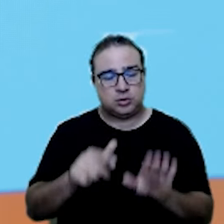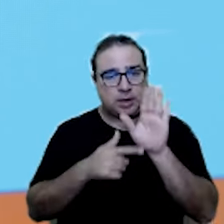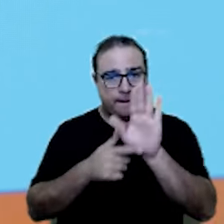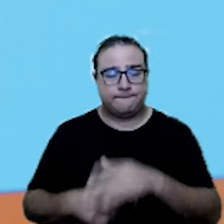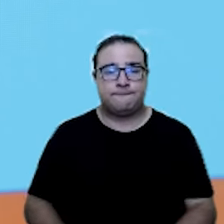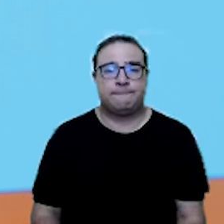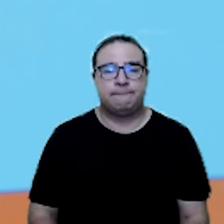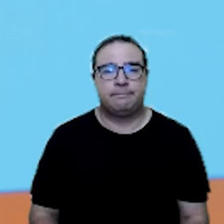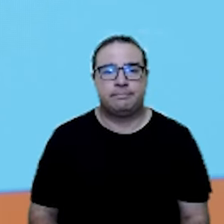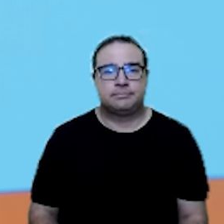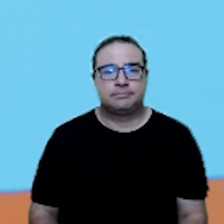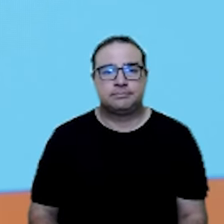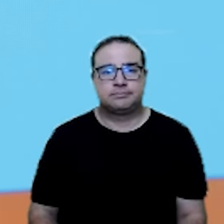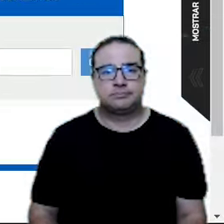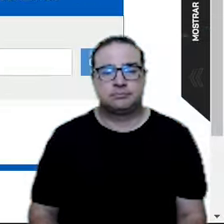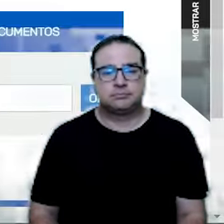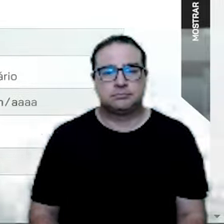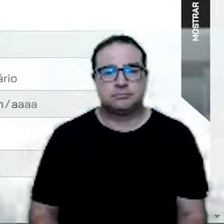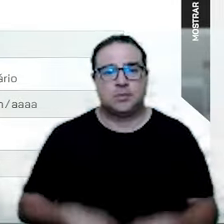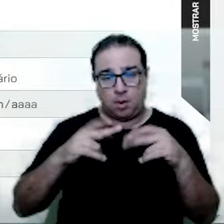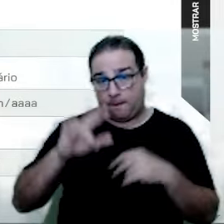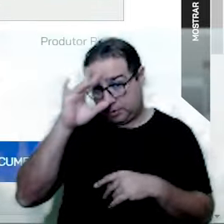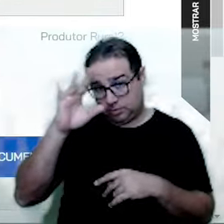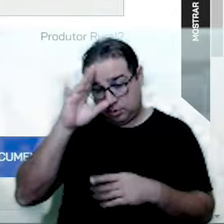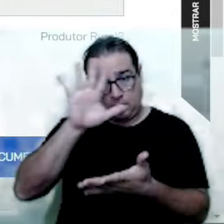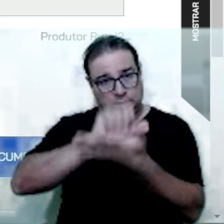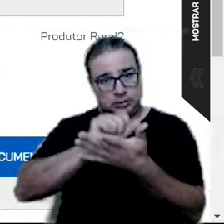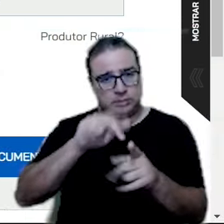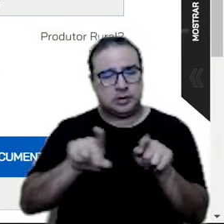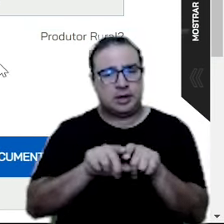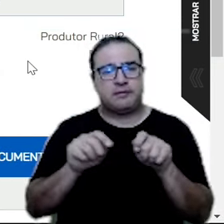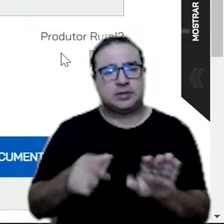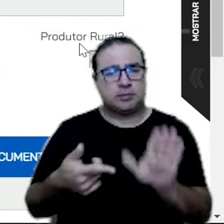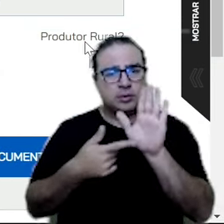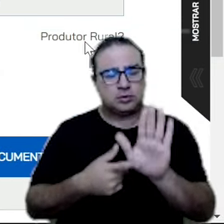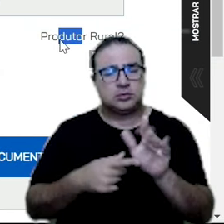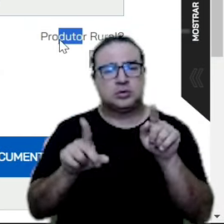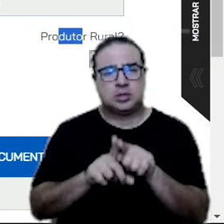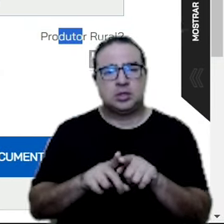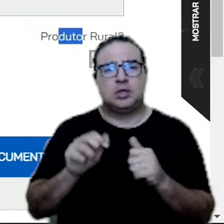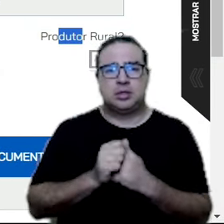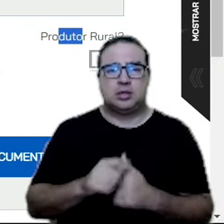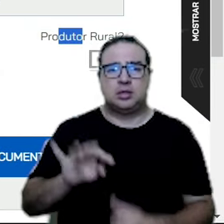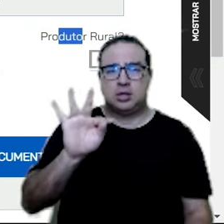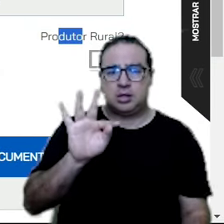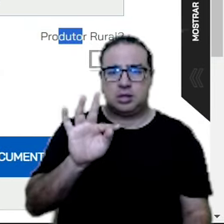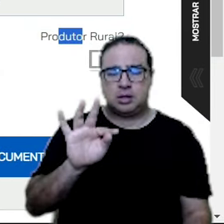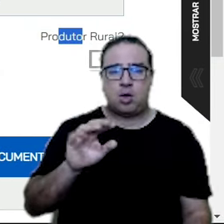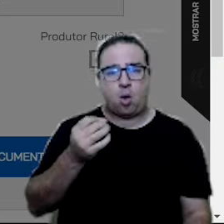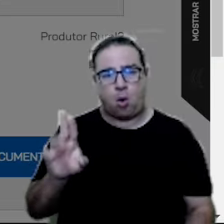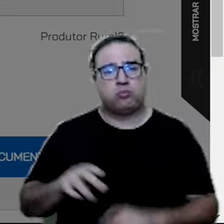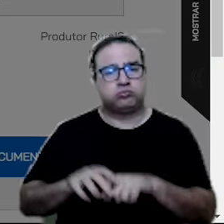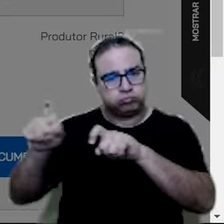gente consegue ajudar né Fechou então a mesmo raciocínio de cadastro a gente vai apontar se é transportador se é produtor rural